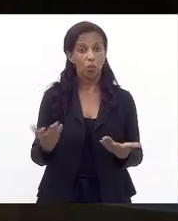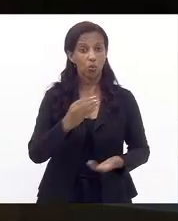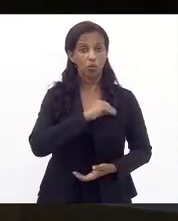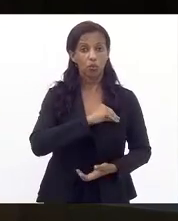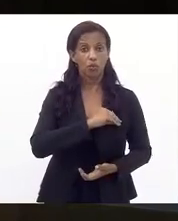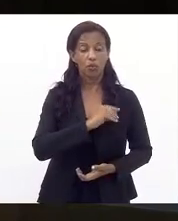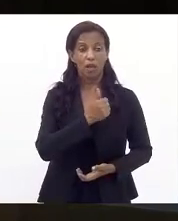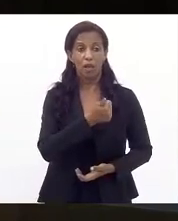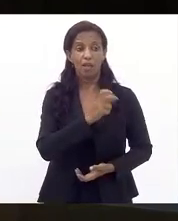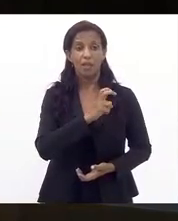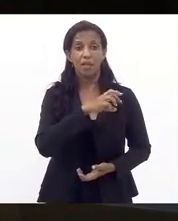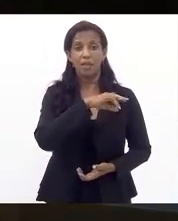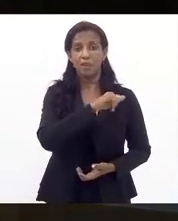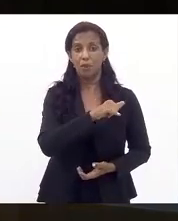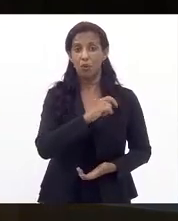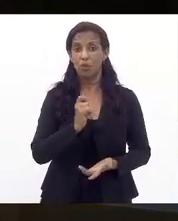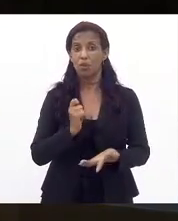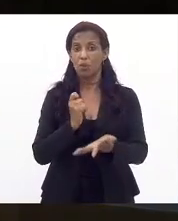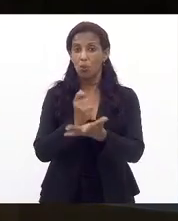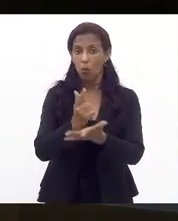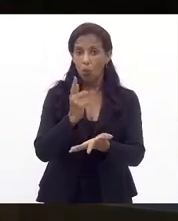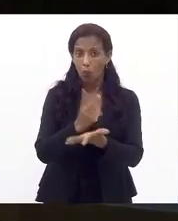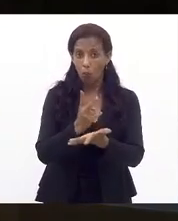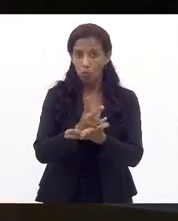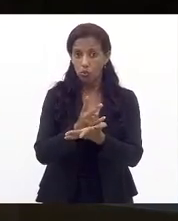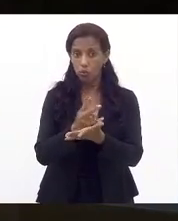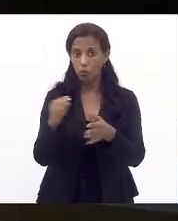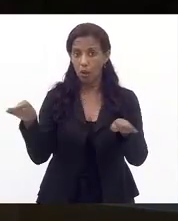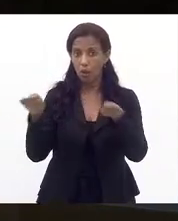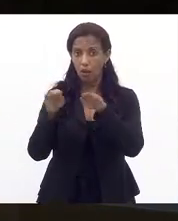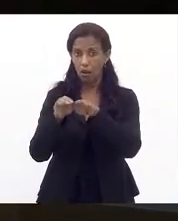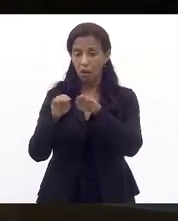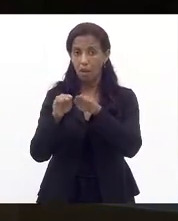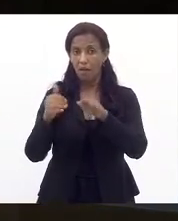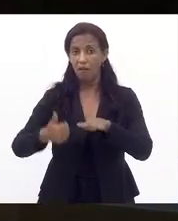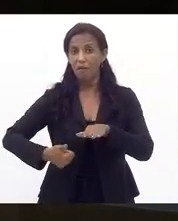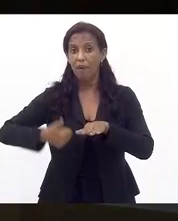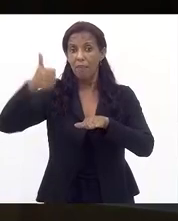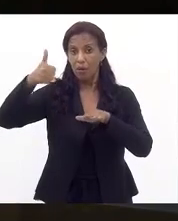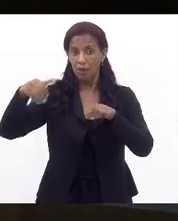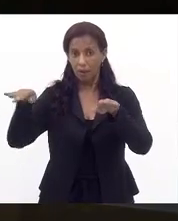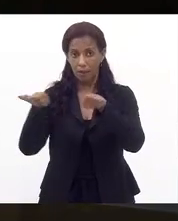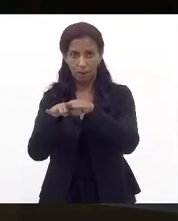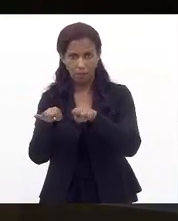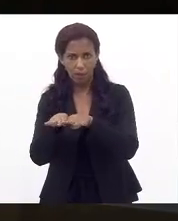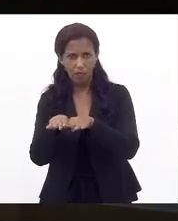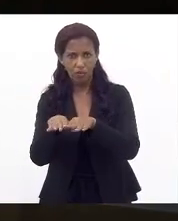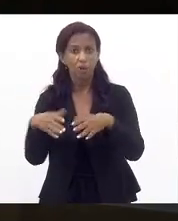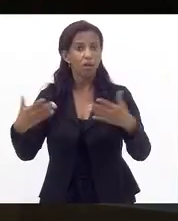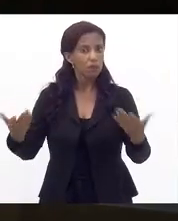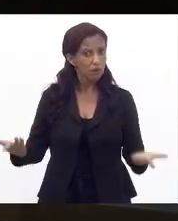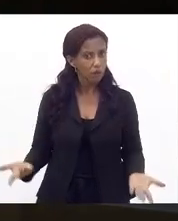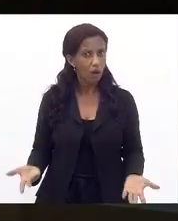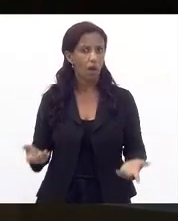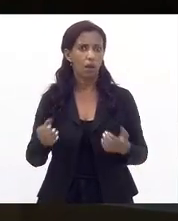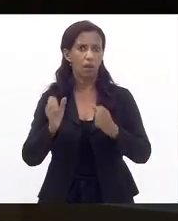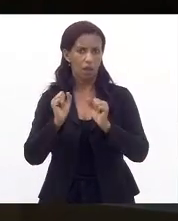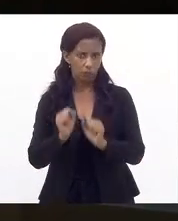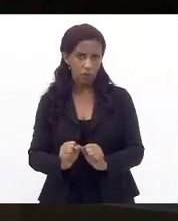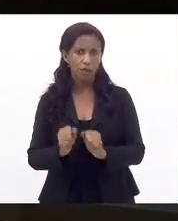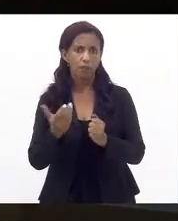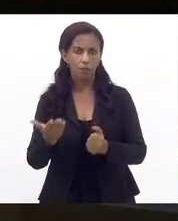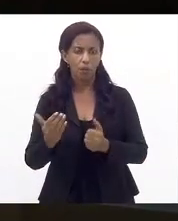se eu contribuí sobre essa sobre essa verba vai melhorar a minha média vai e aí você pode